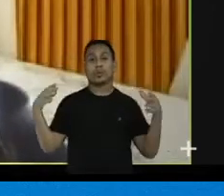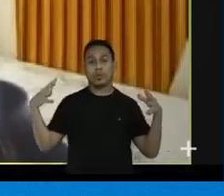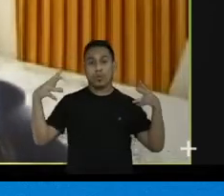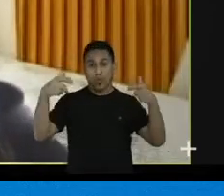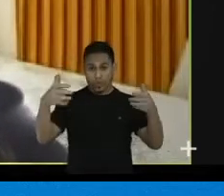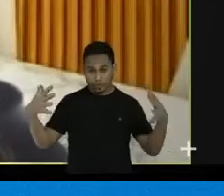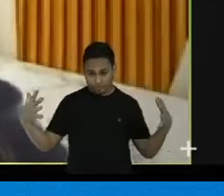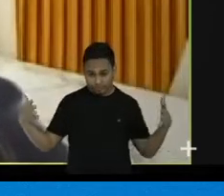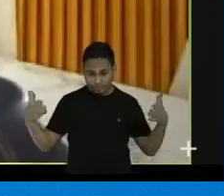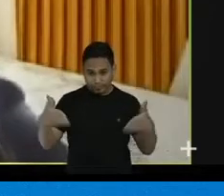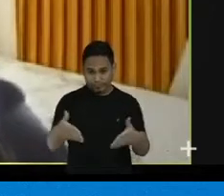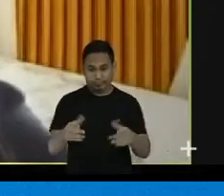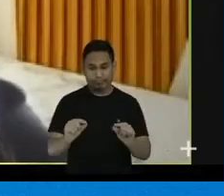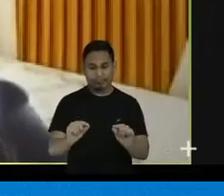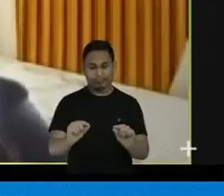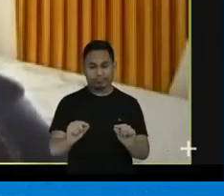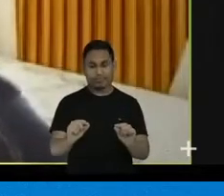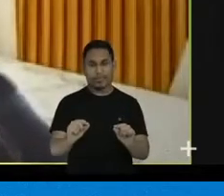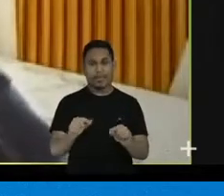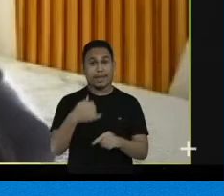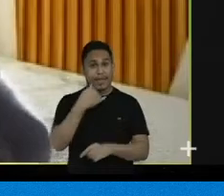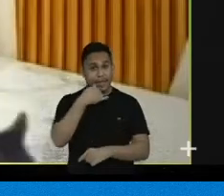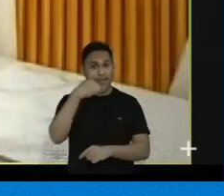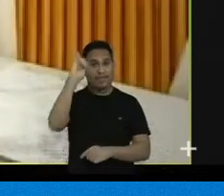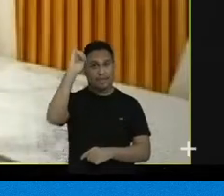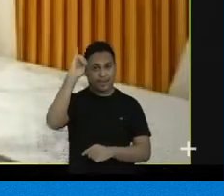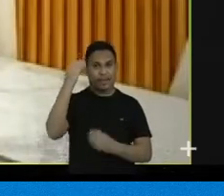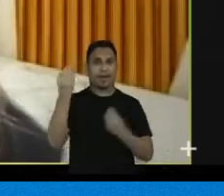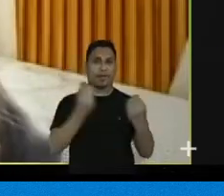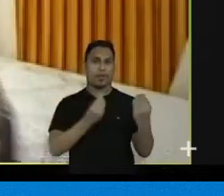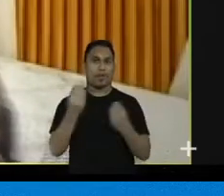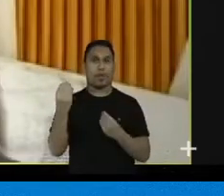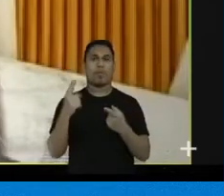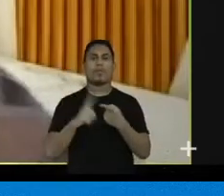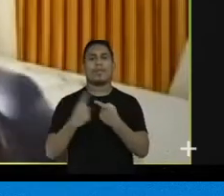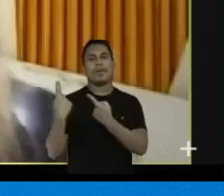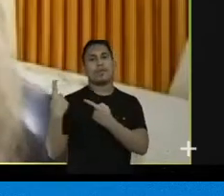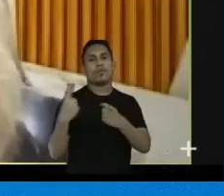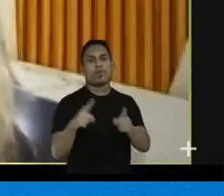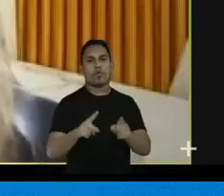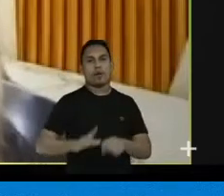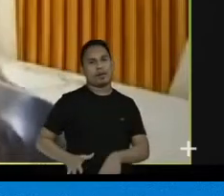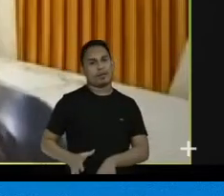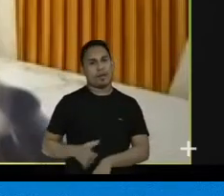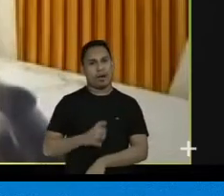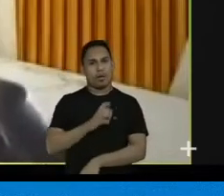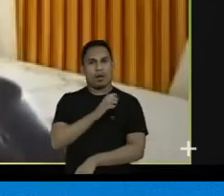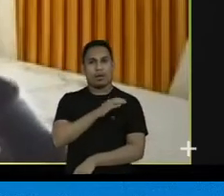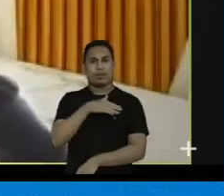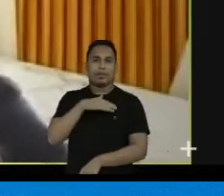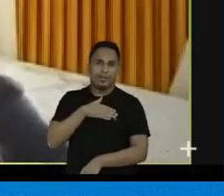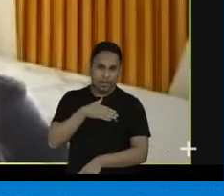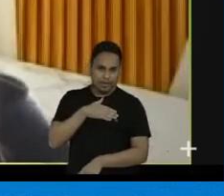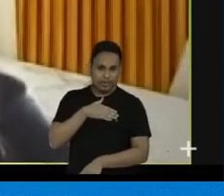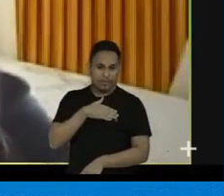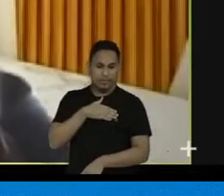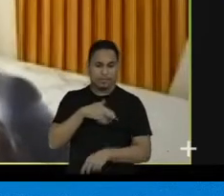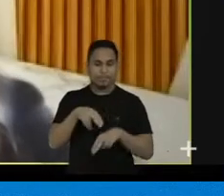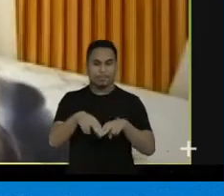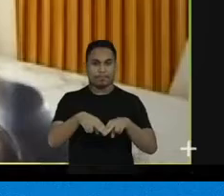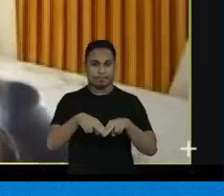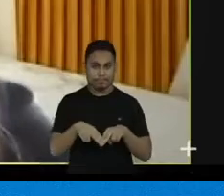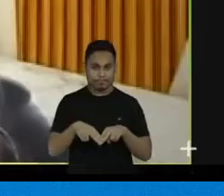medidas preventivas e o combate ao câncer de mama. E o combate ao câncer de mama, a prevenção do câncer de